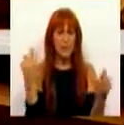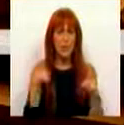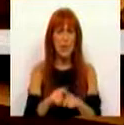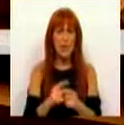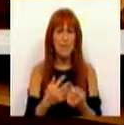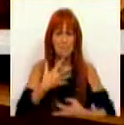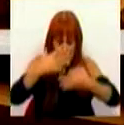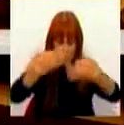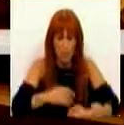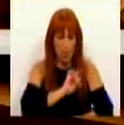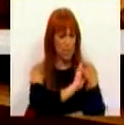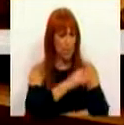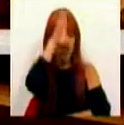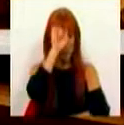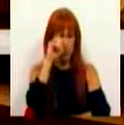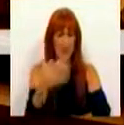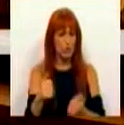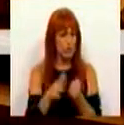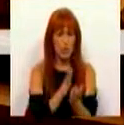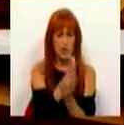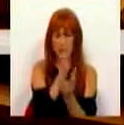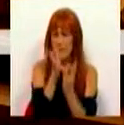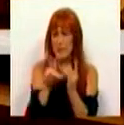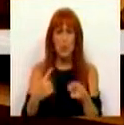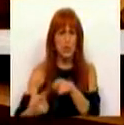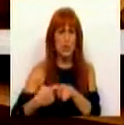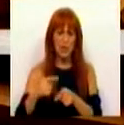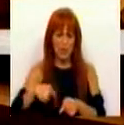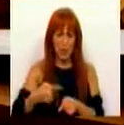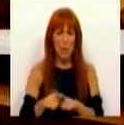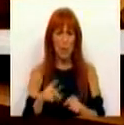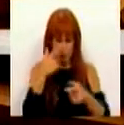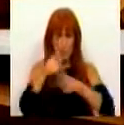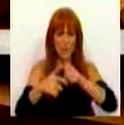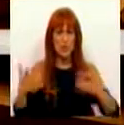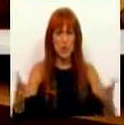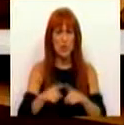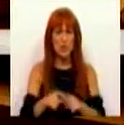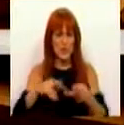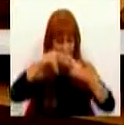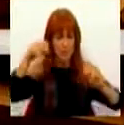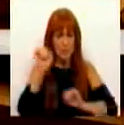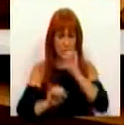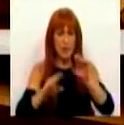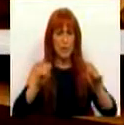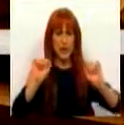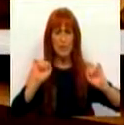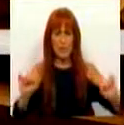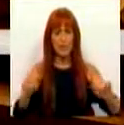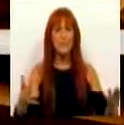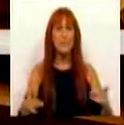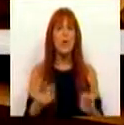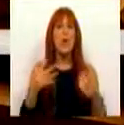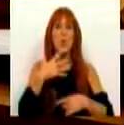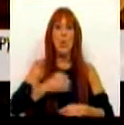a integridade da soberania do Estado em todos os domínios dos interesses próprios das populações das autarquias locais.